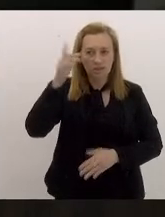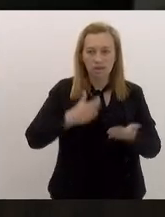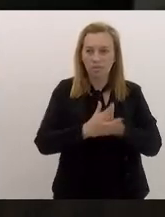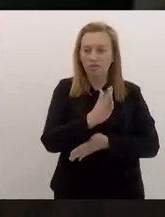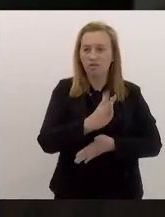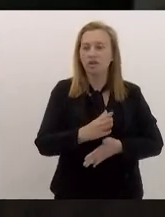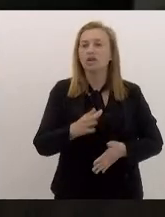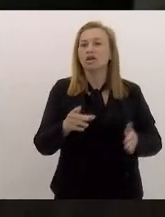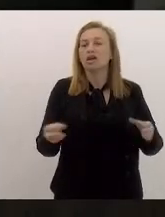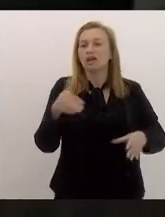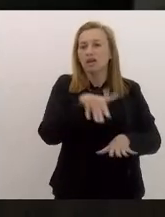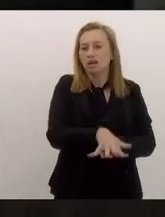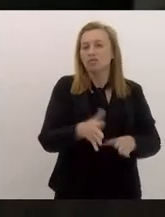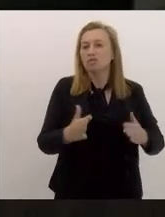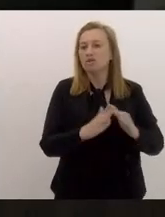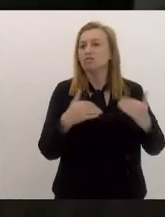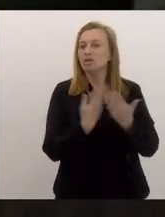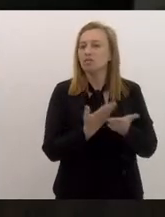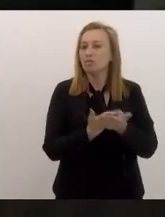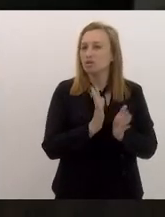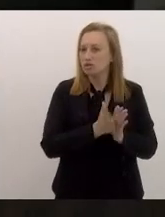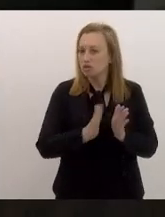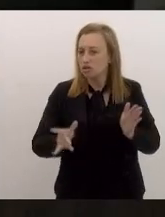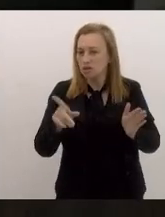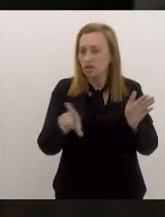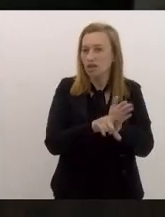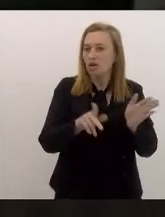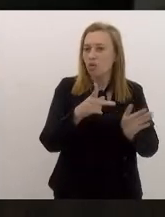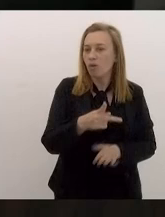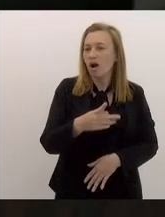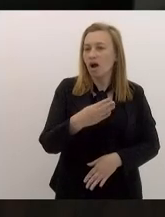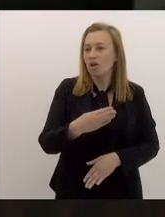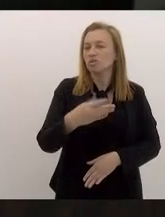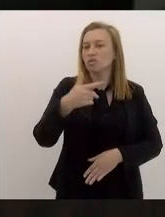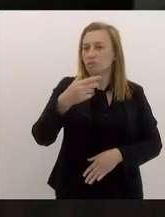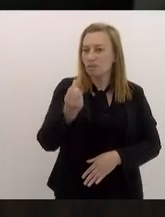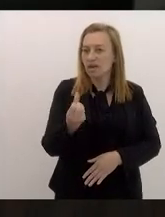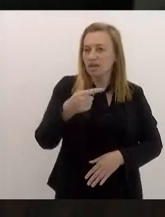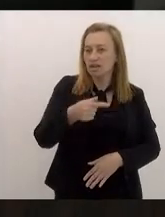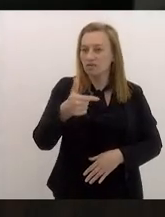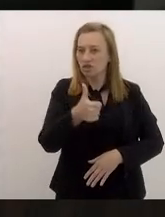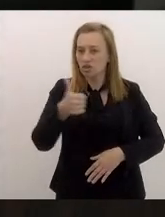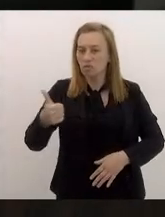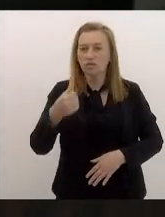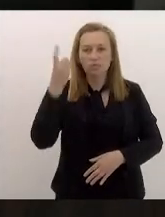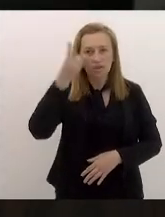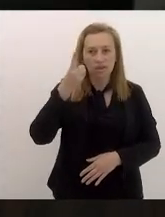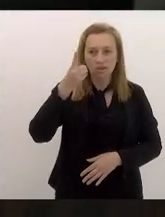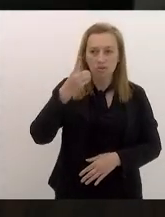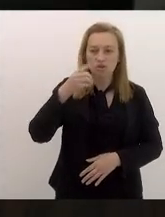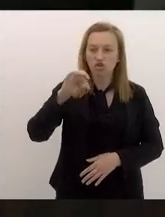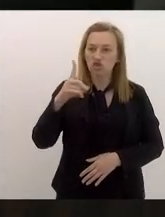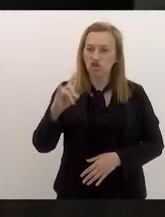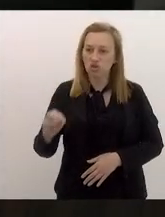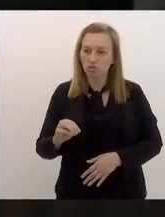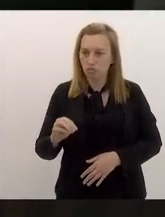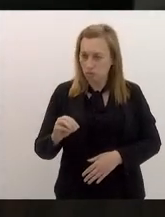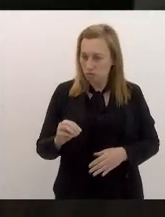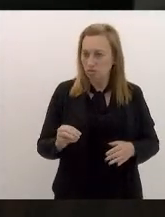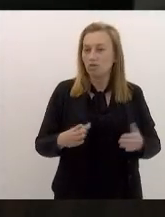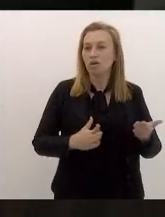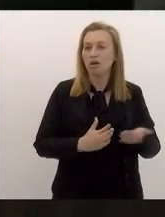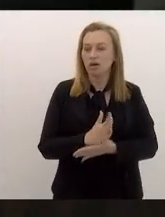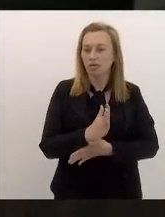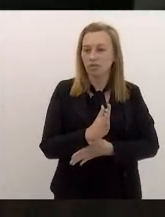Requer a inclusão na ordem do dia do projeto de lei 467 de 21 deputado Marcelo Dino, os senhores que aprovam, permaneçam como